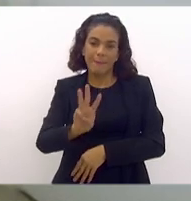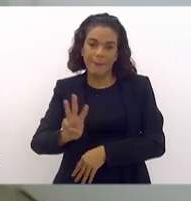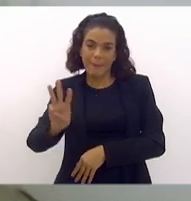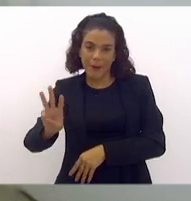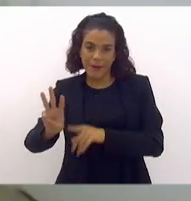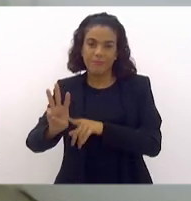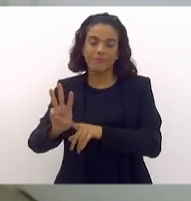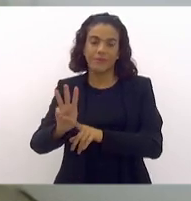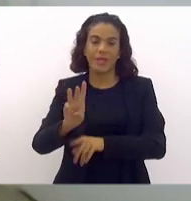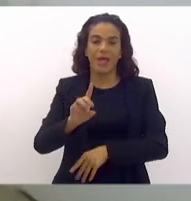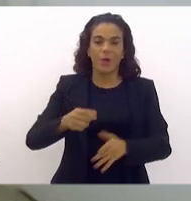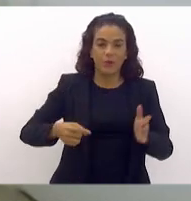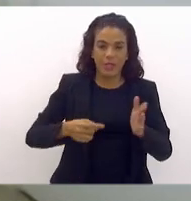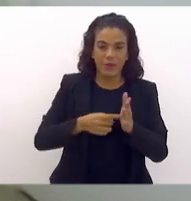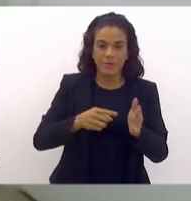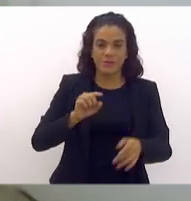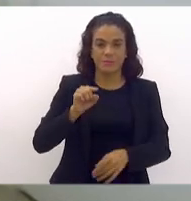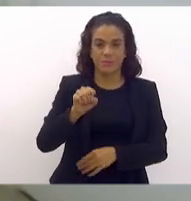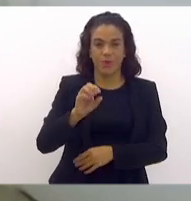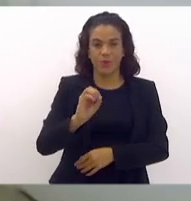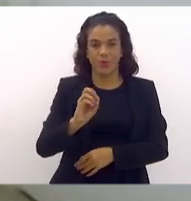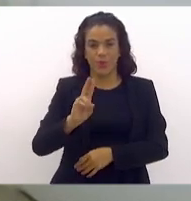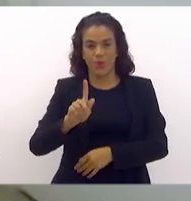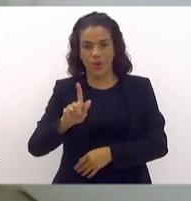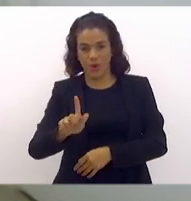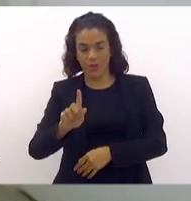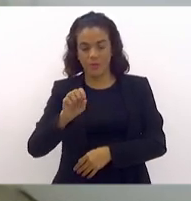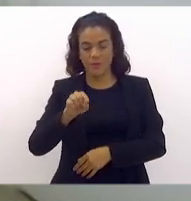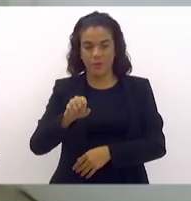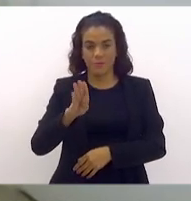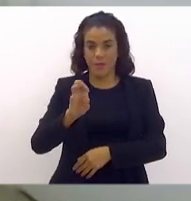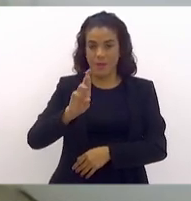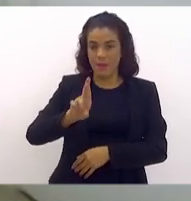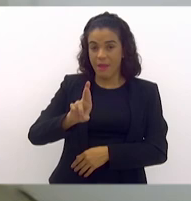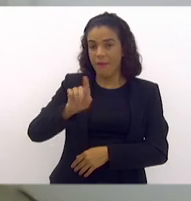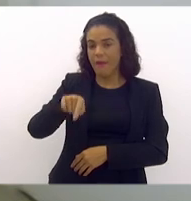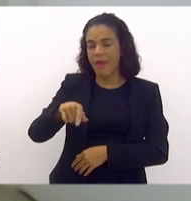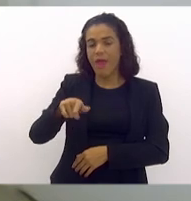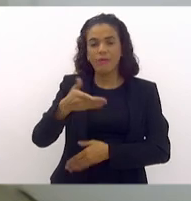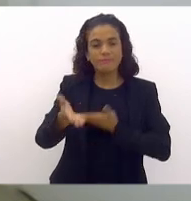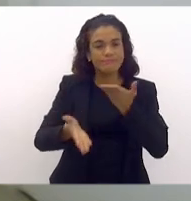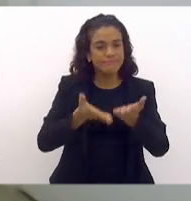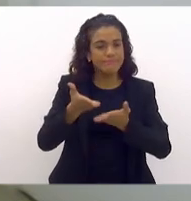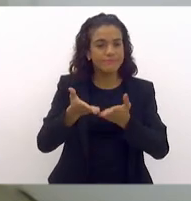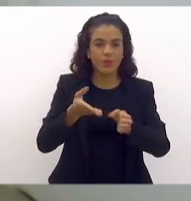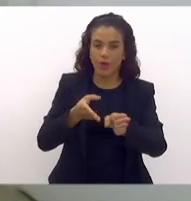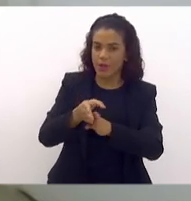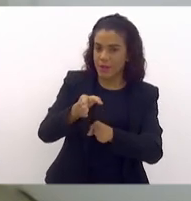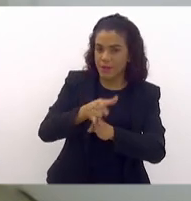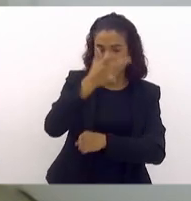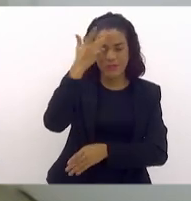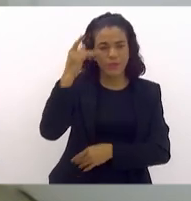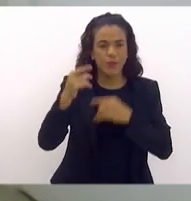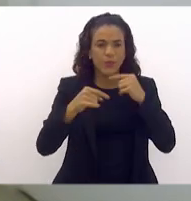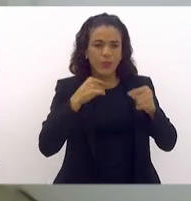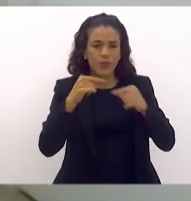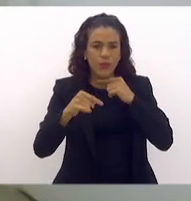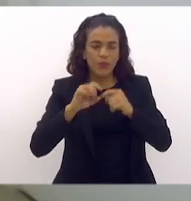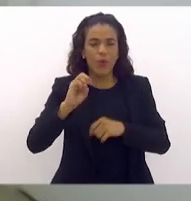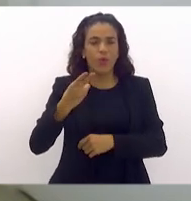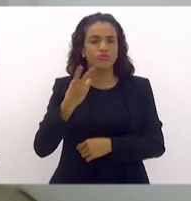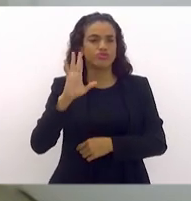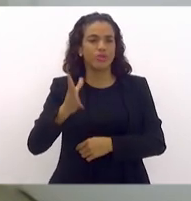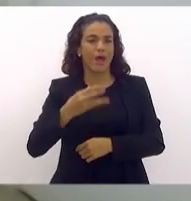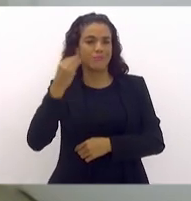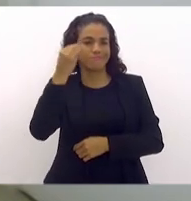que é o denuncie.org.br, e o serviço que orienta pessoas que tenham dúvidas, que tenham tido algum tipo de situação